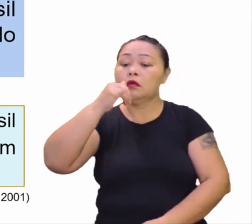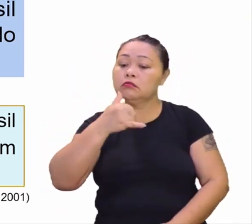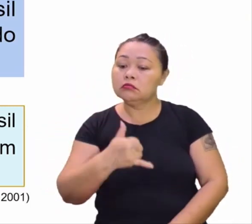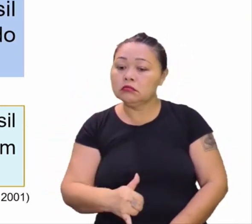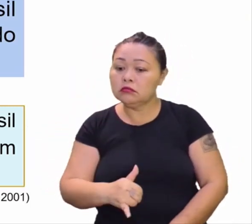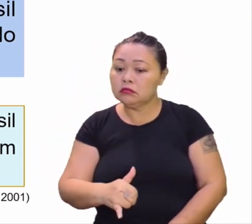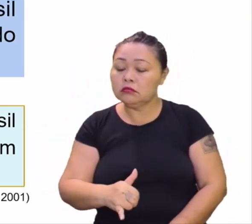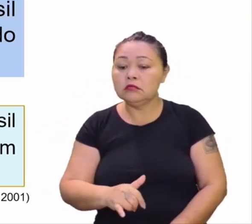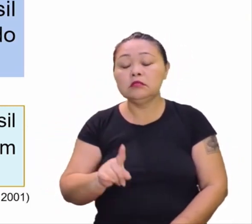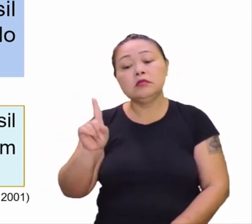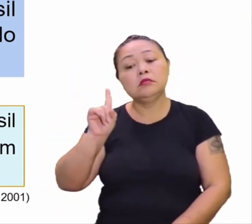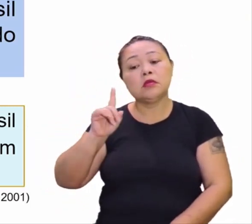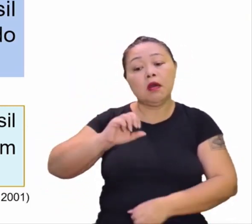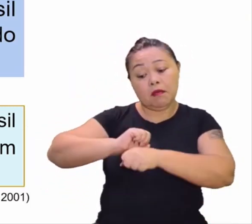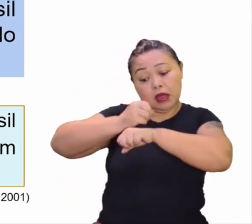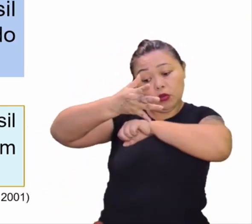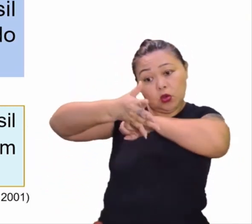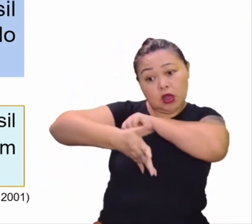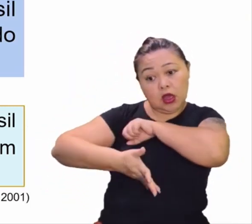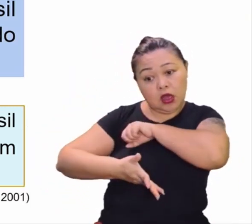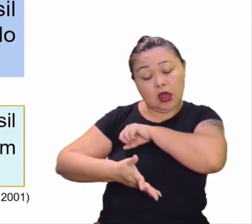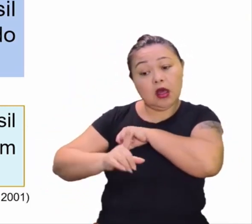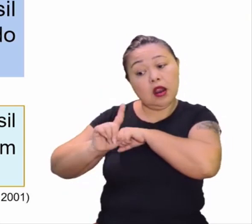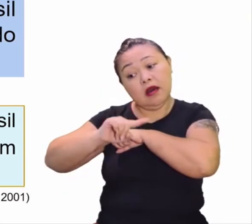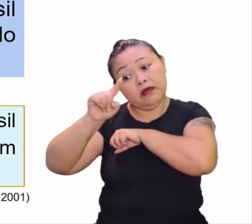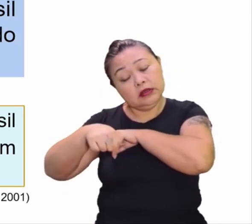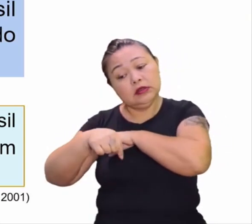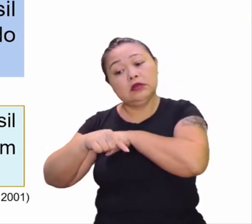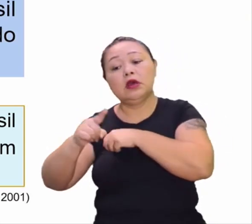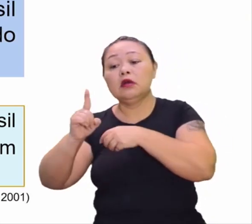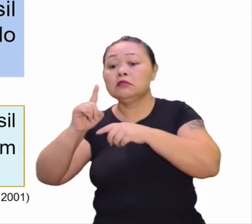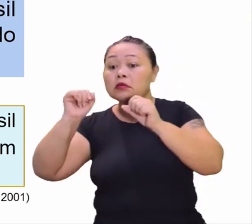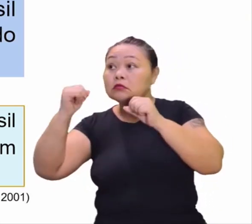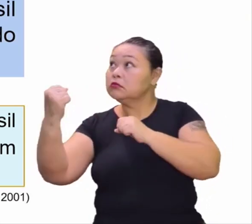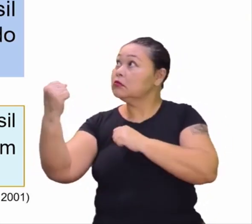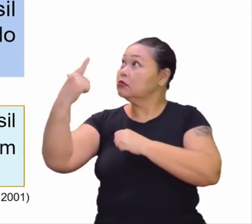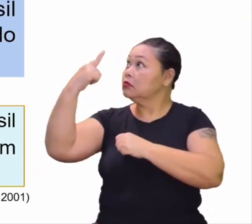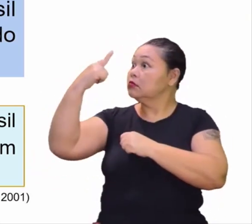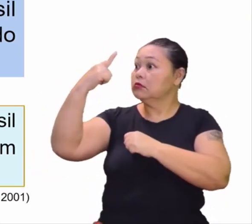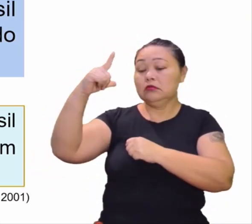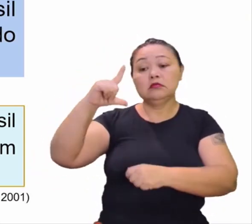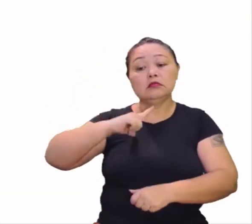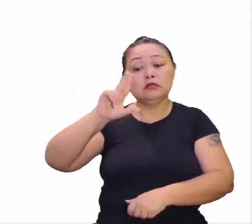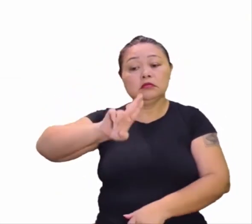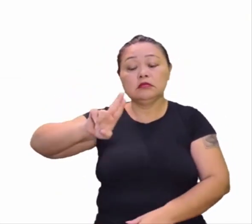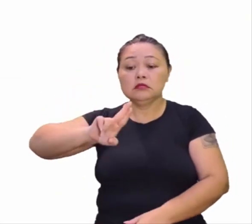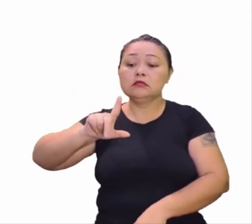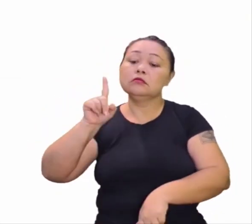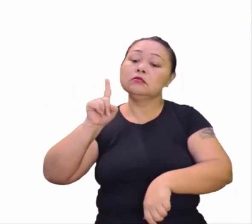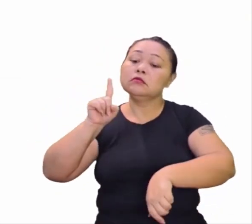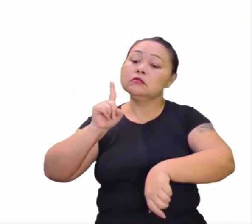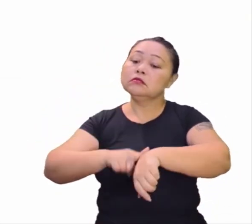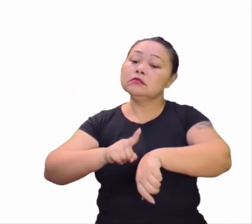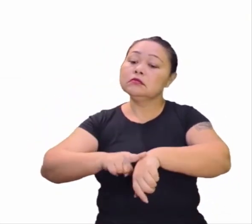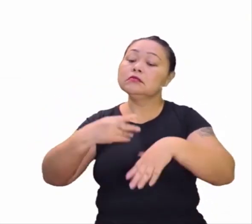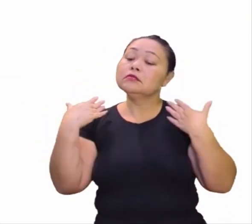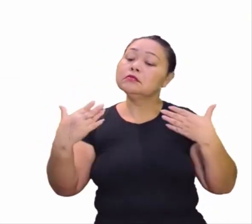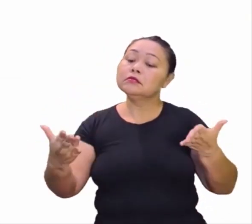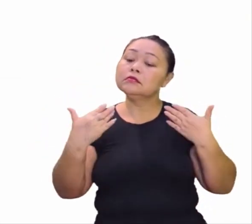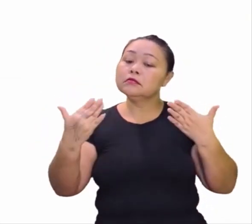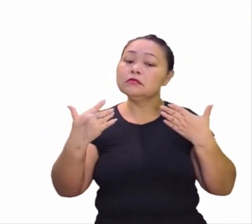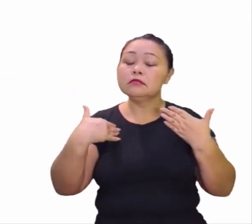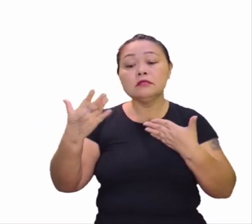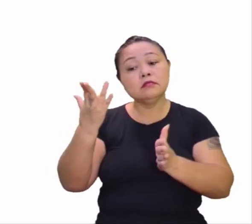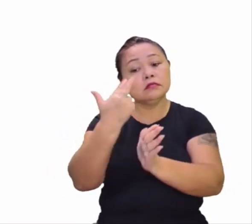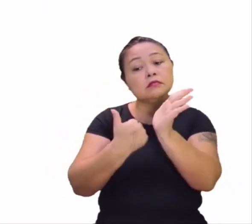energia, porque lá na madrugada praticamente já vai ser dia. Então, por isso que é utilizado o horário de verão. Então, vamos analisar aqui o mapinha rapidamente para